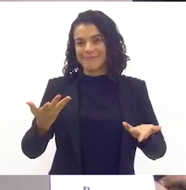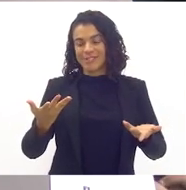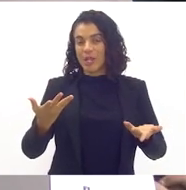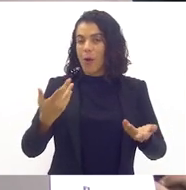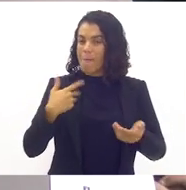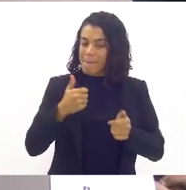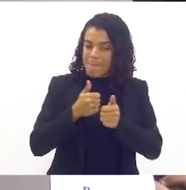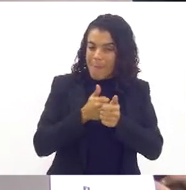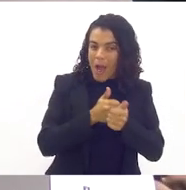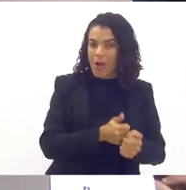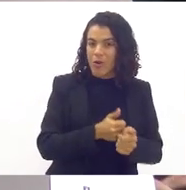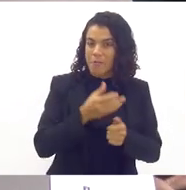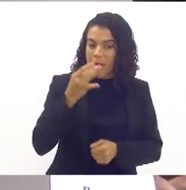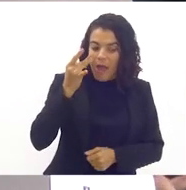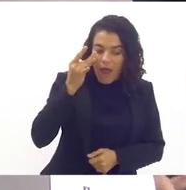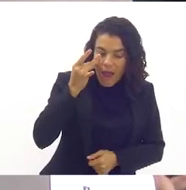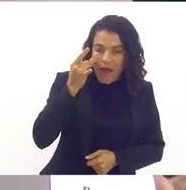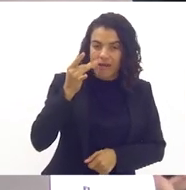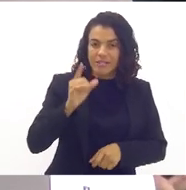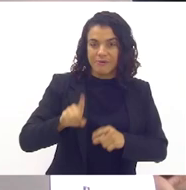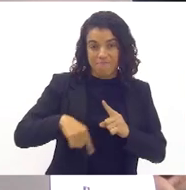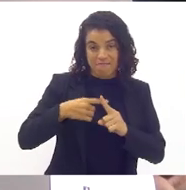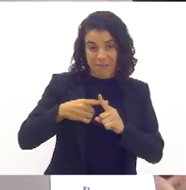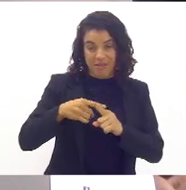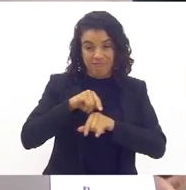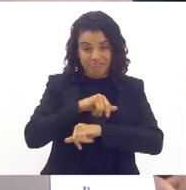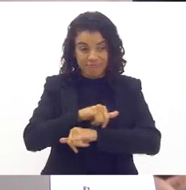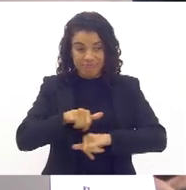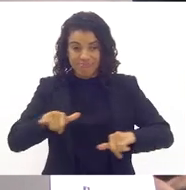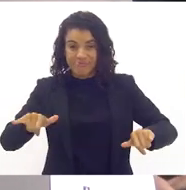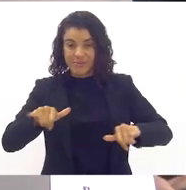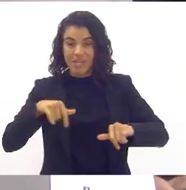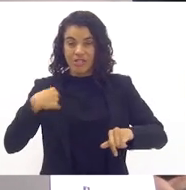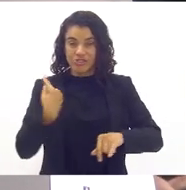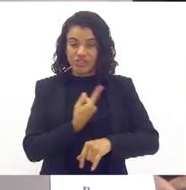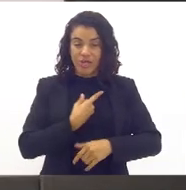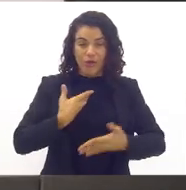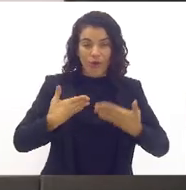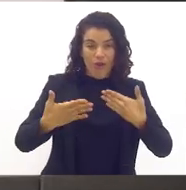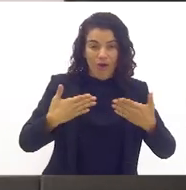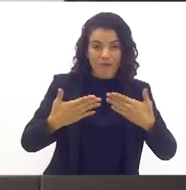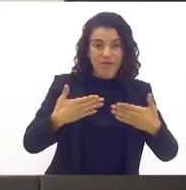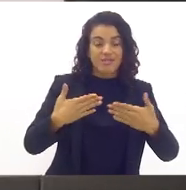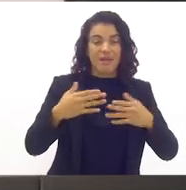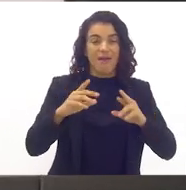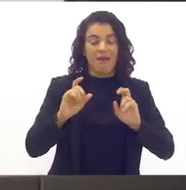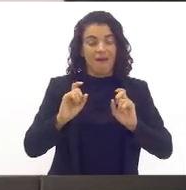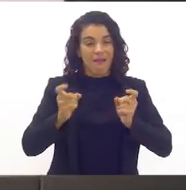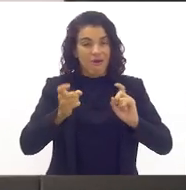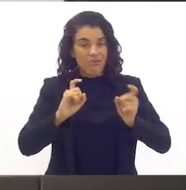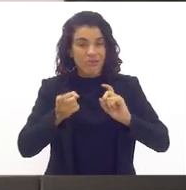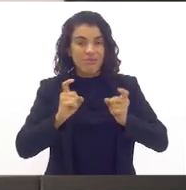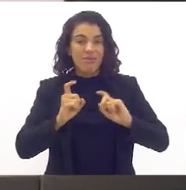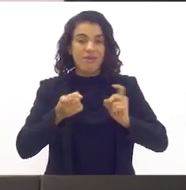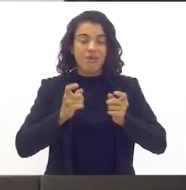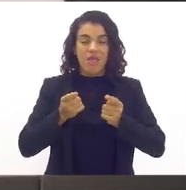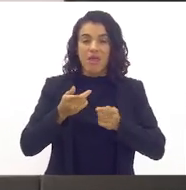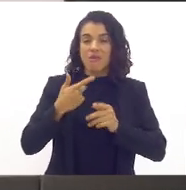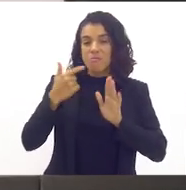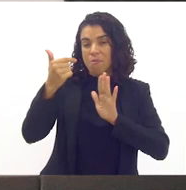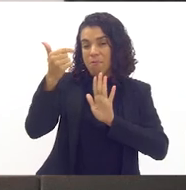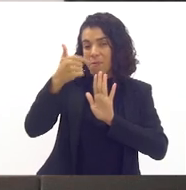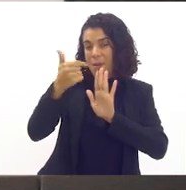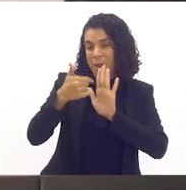para acompanhar realmente de perto, e assim, mais uma vez reforço a importância da gente vir aqui de tempos em tempos fazer esse ponto de controle com todo mundo aqui para a